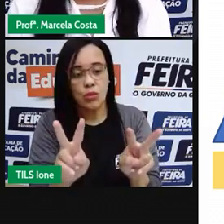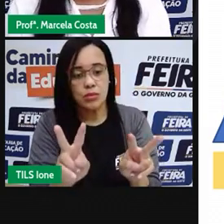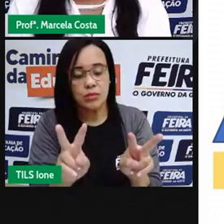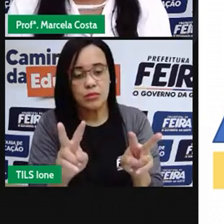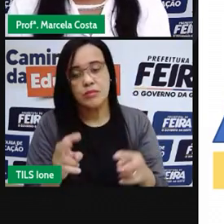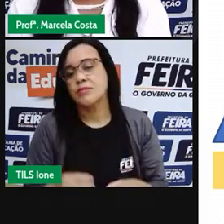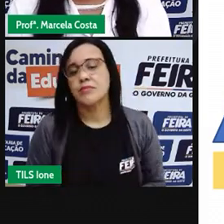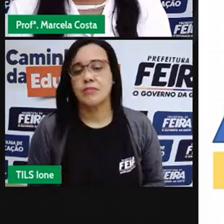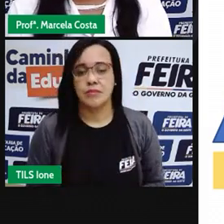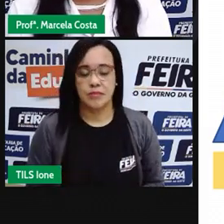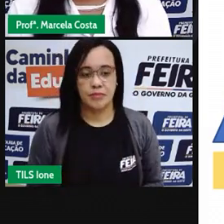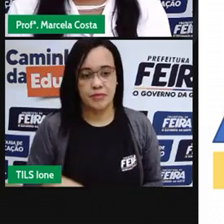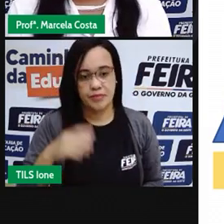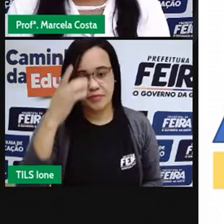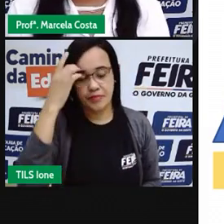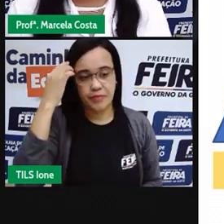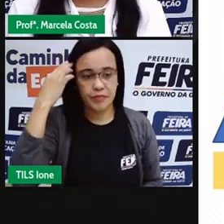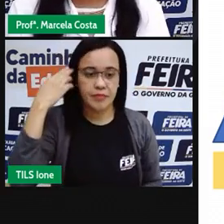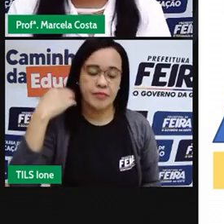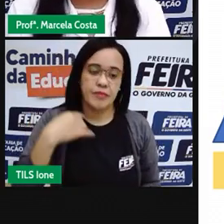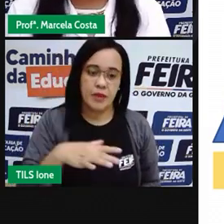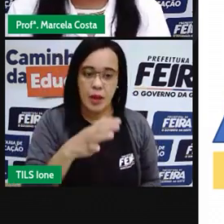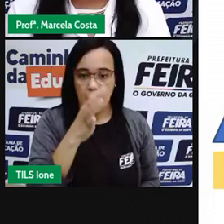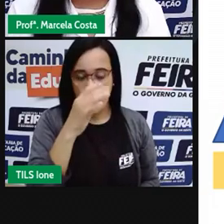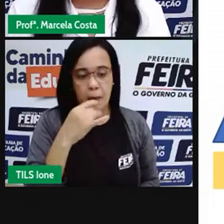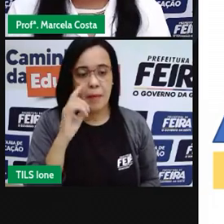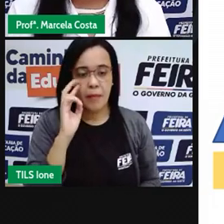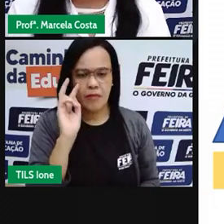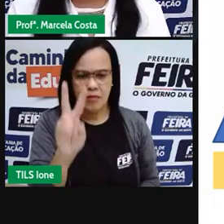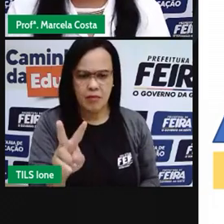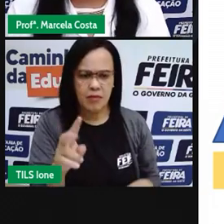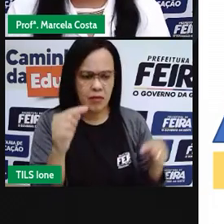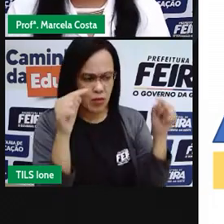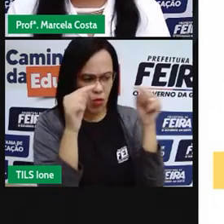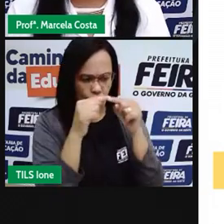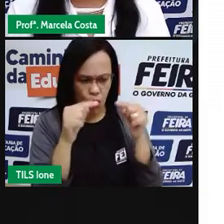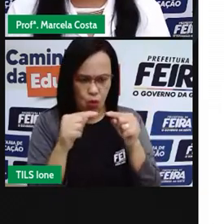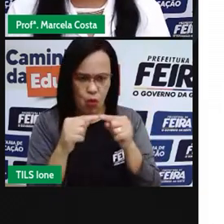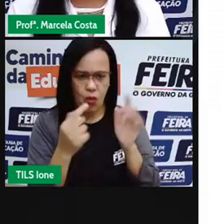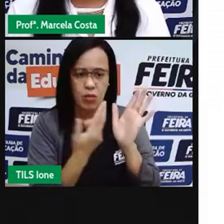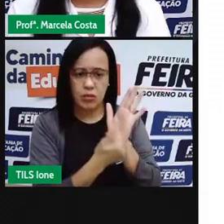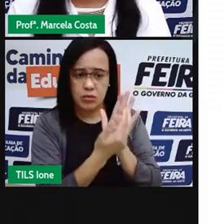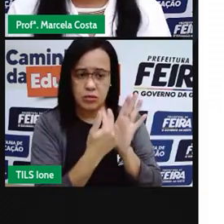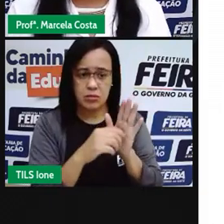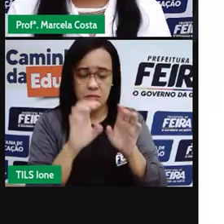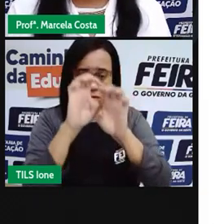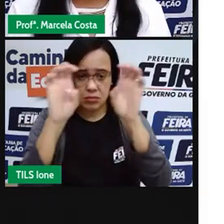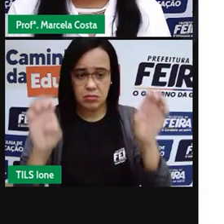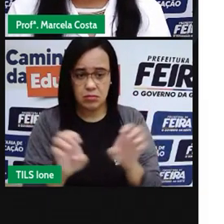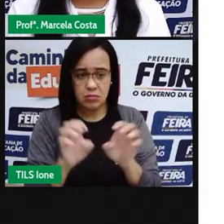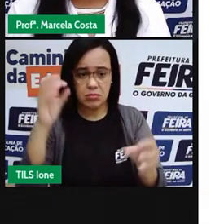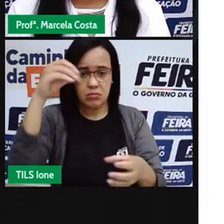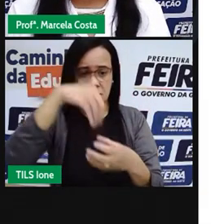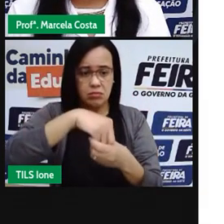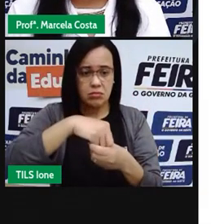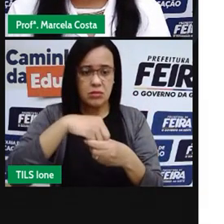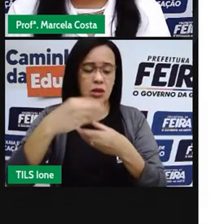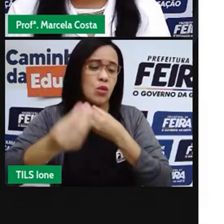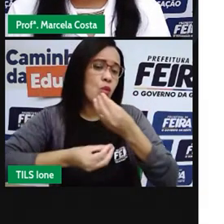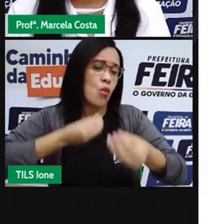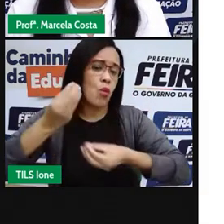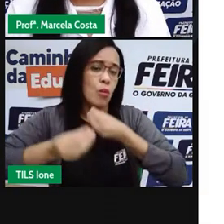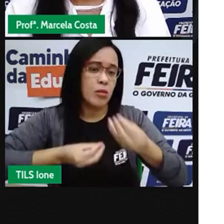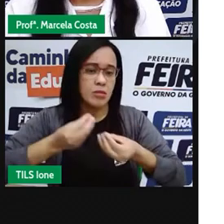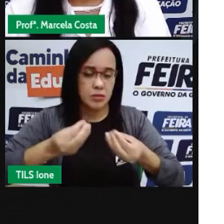onde é que você observa essa figura na estrutura dos casarões. Olha!